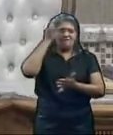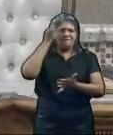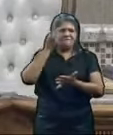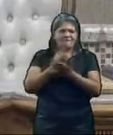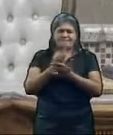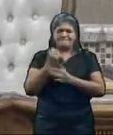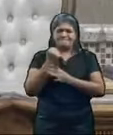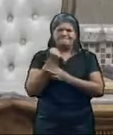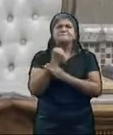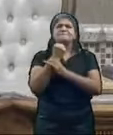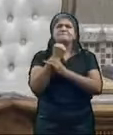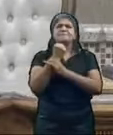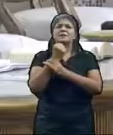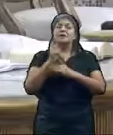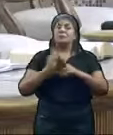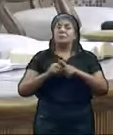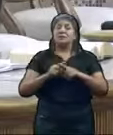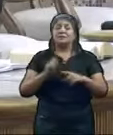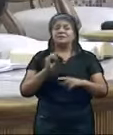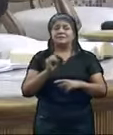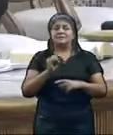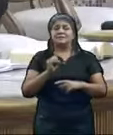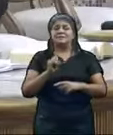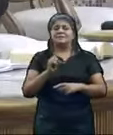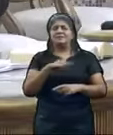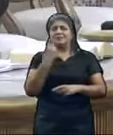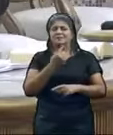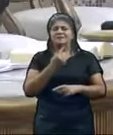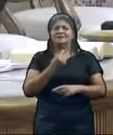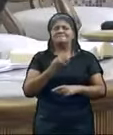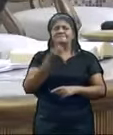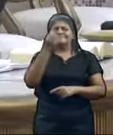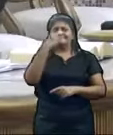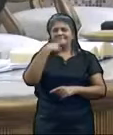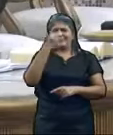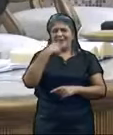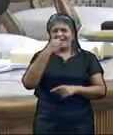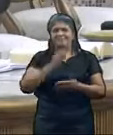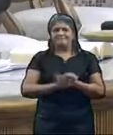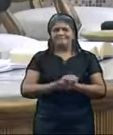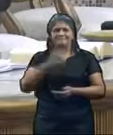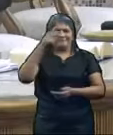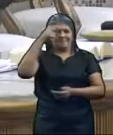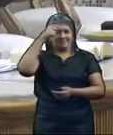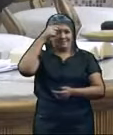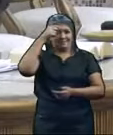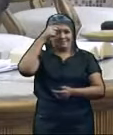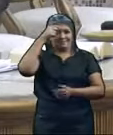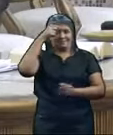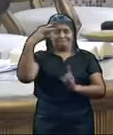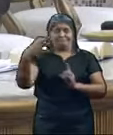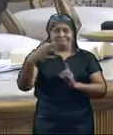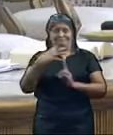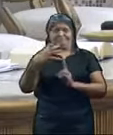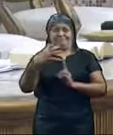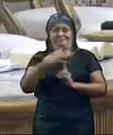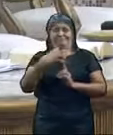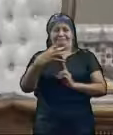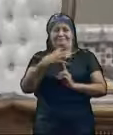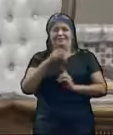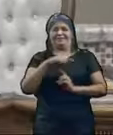falso e aquele que tem verso o verdadeiro eu não vou ter muito medo gente eu vou morrer eu tô indo embora